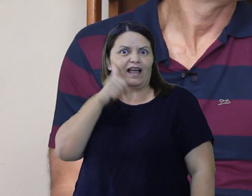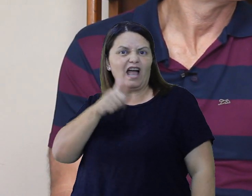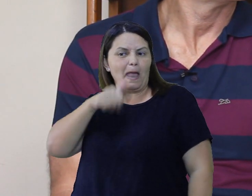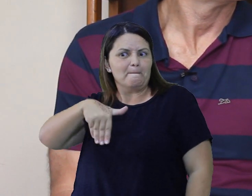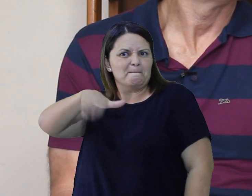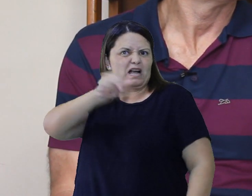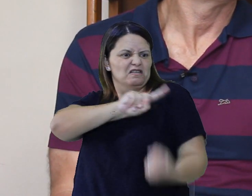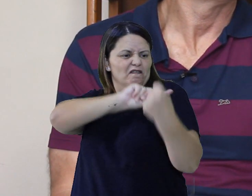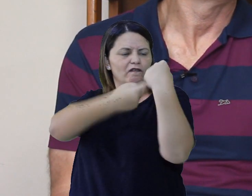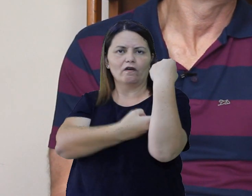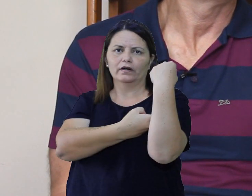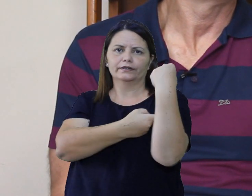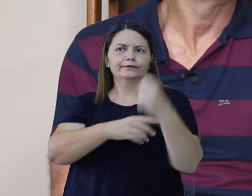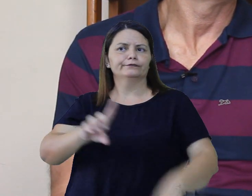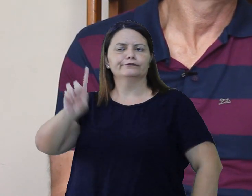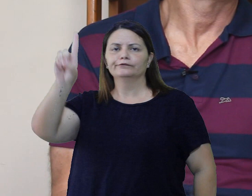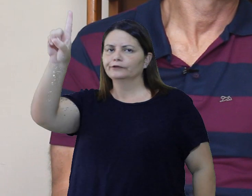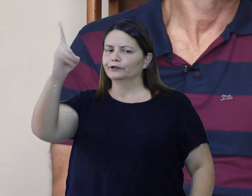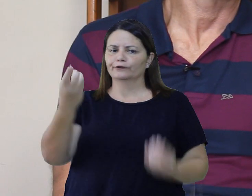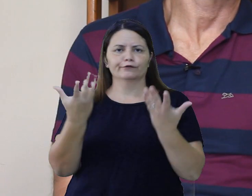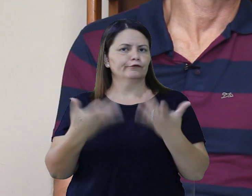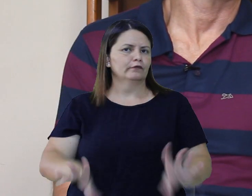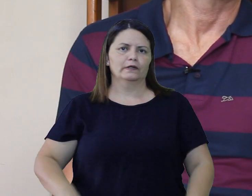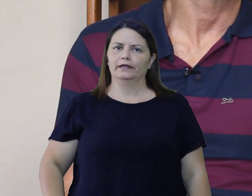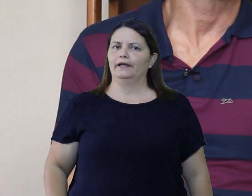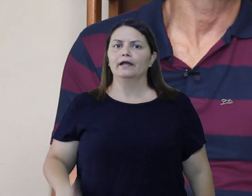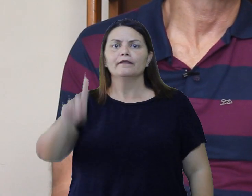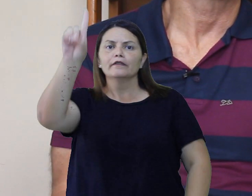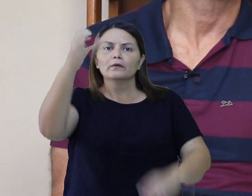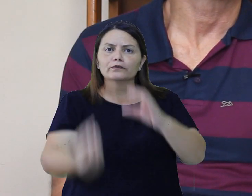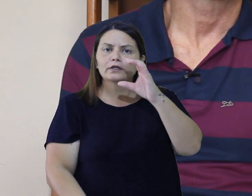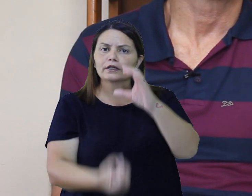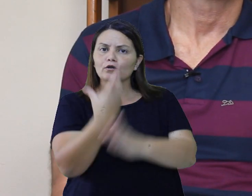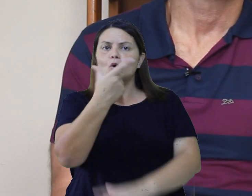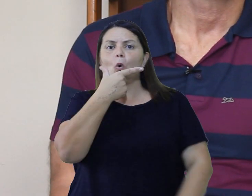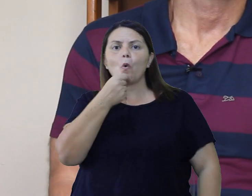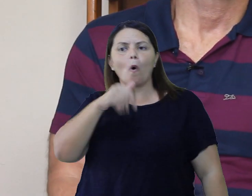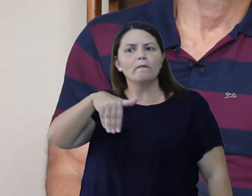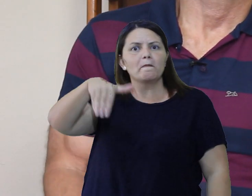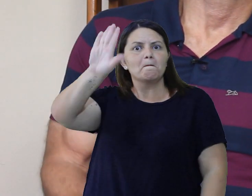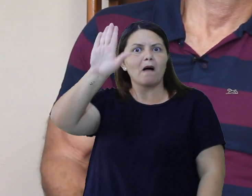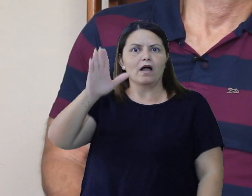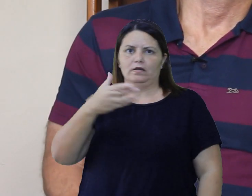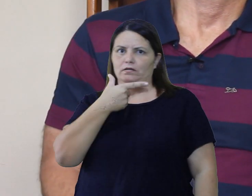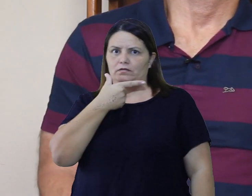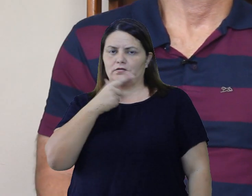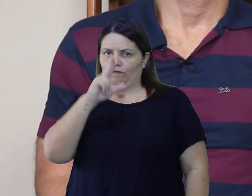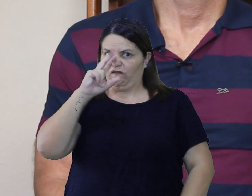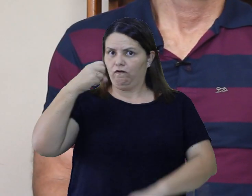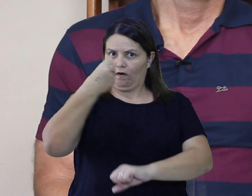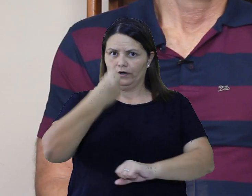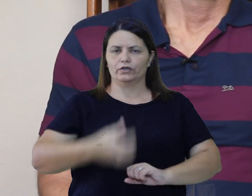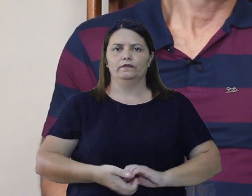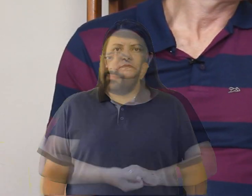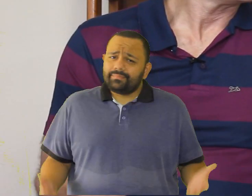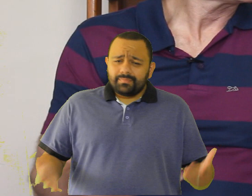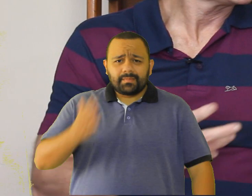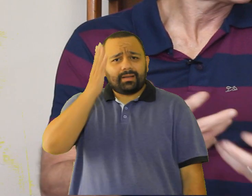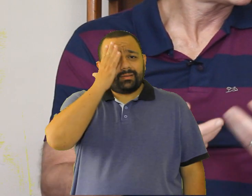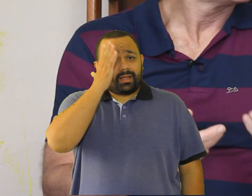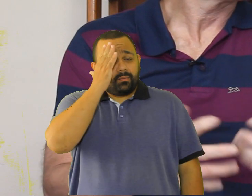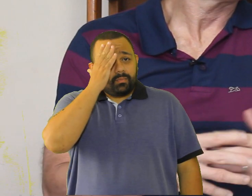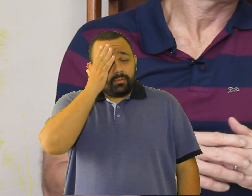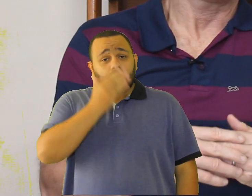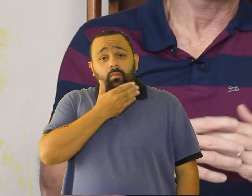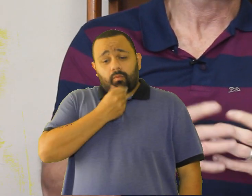Ah, deixa a mulher fazer, ela é mais forte. Não é como Deus criou para ser. Obviamente